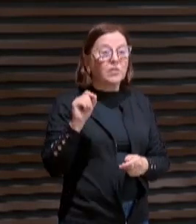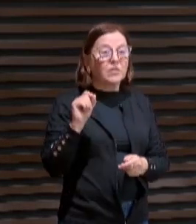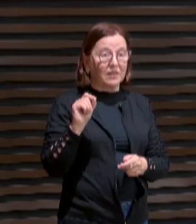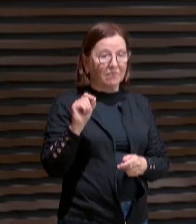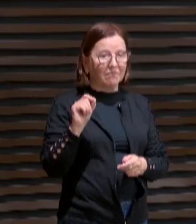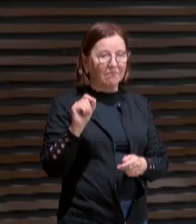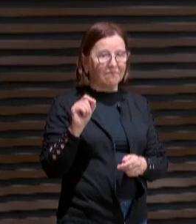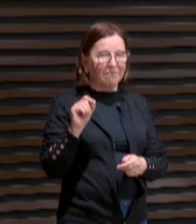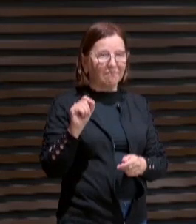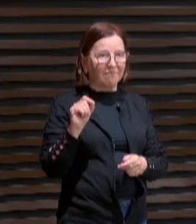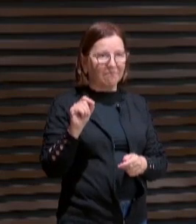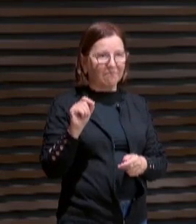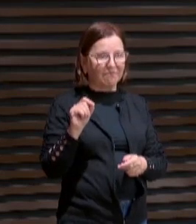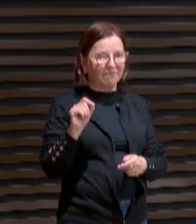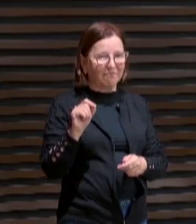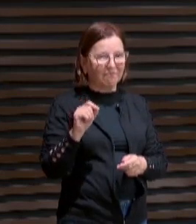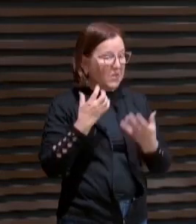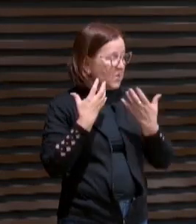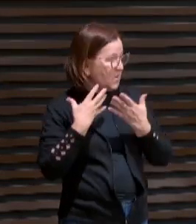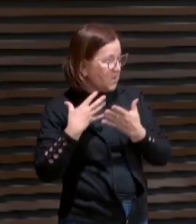do jus caído,